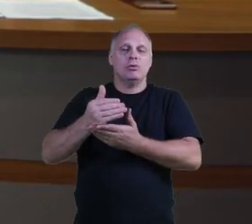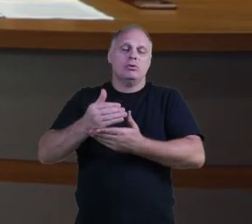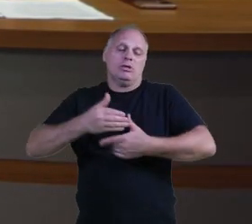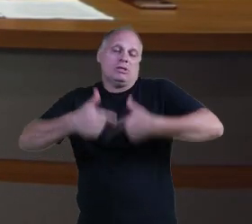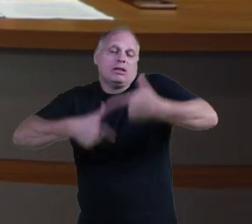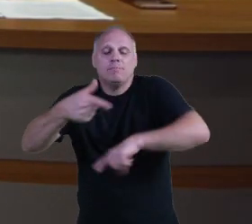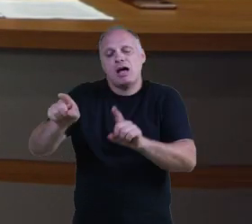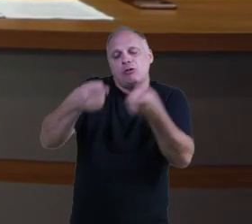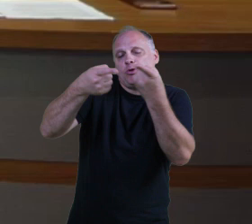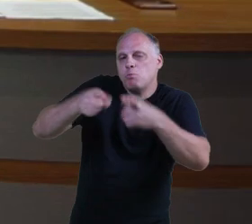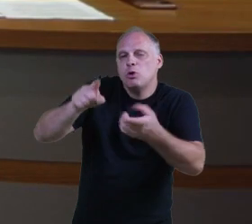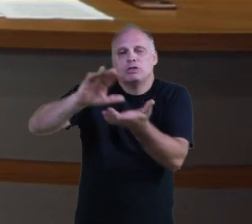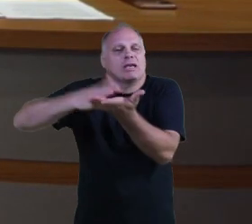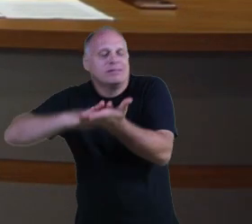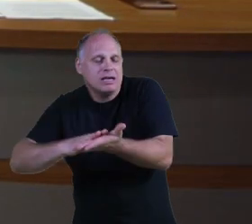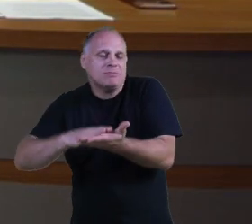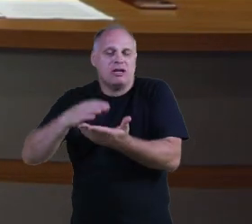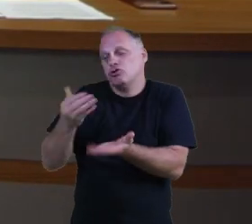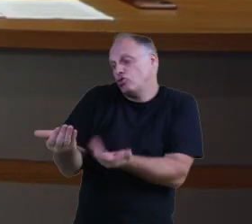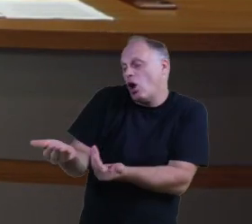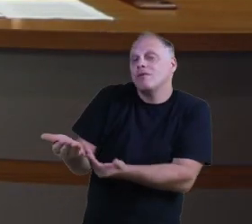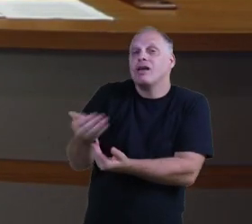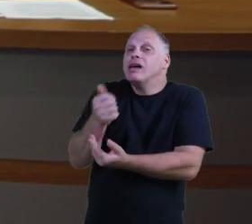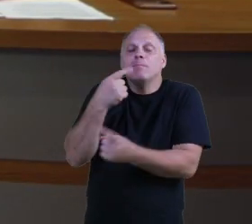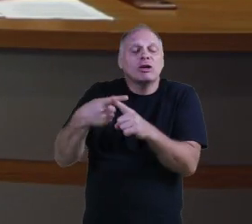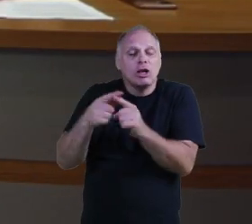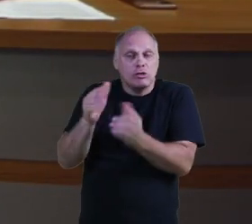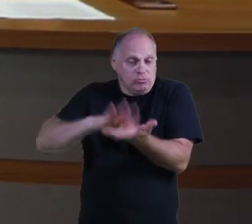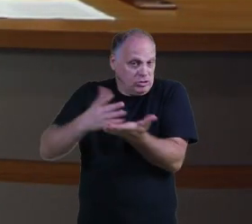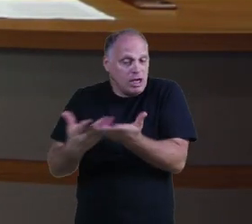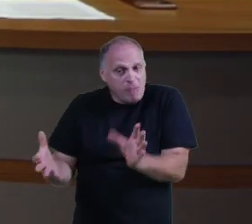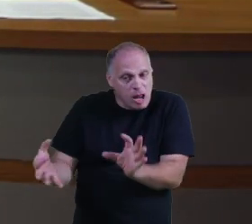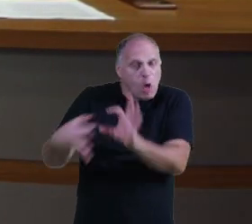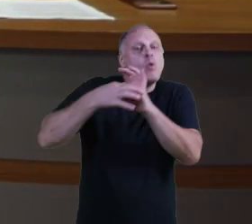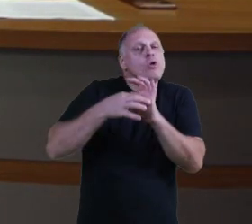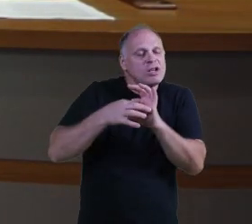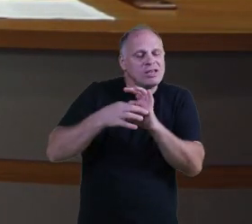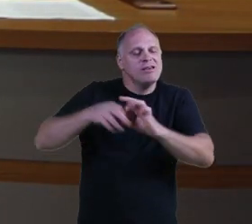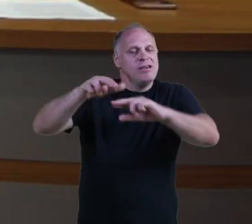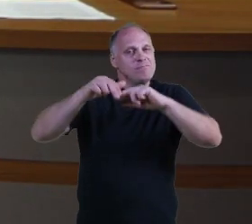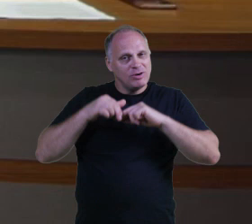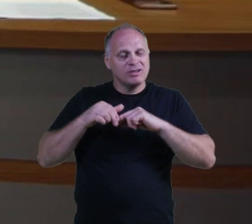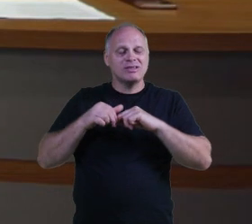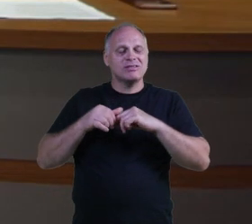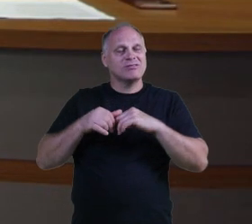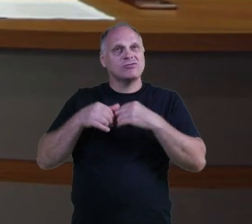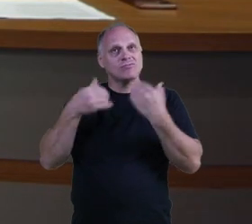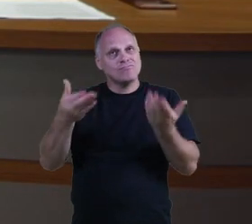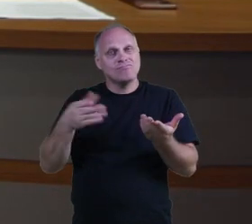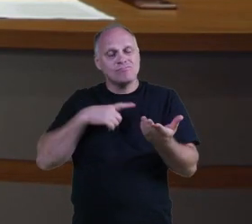música brasileira, o que que é senão o samba, senão né? A música popular brasileira. E a gente,